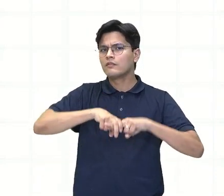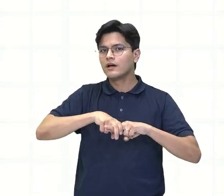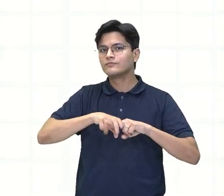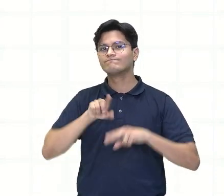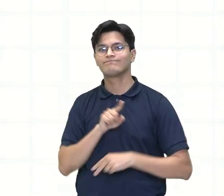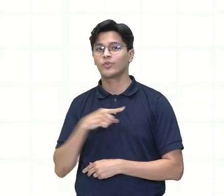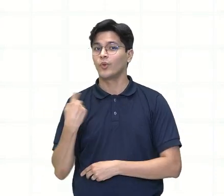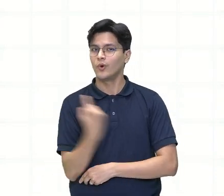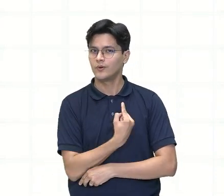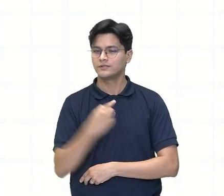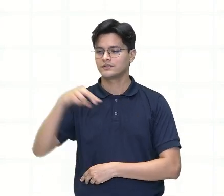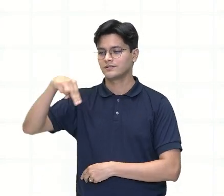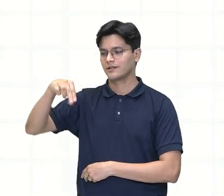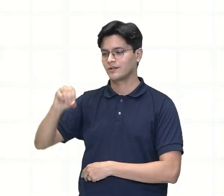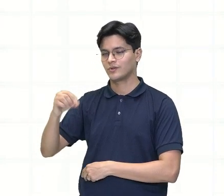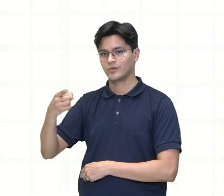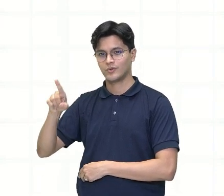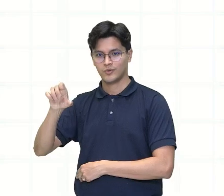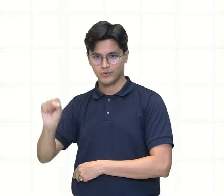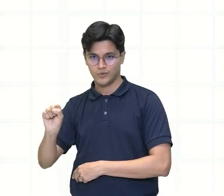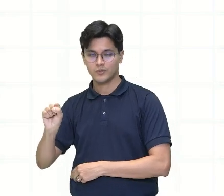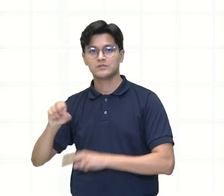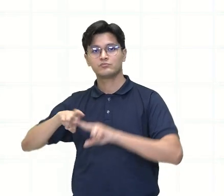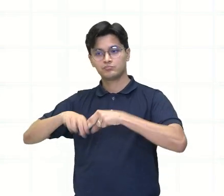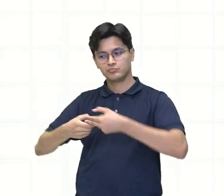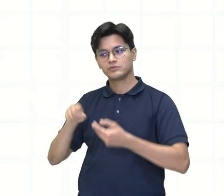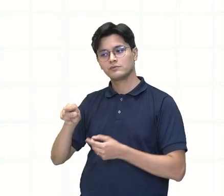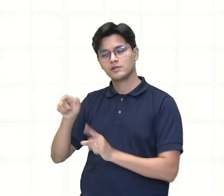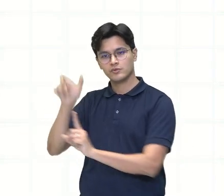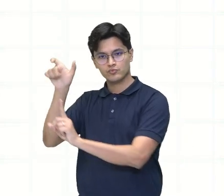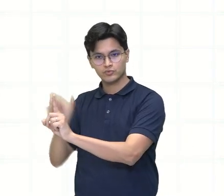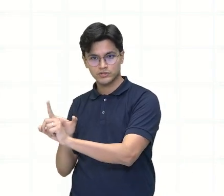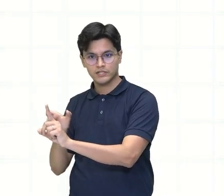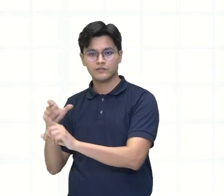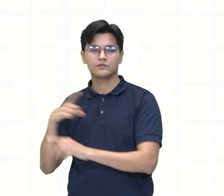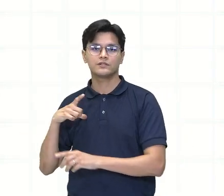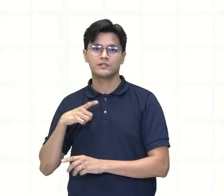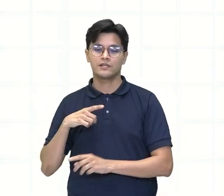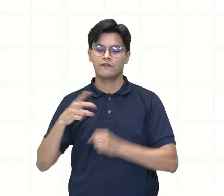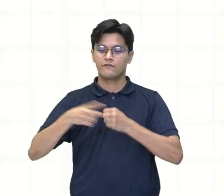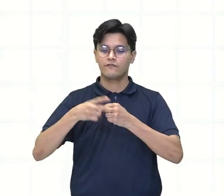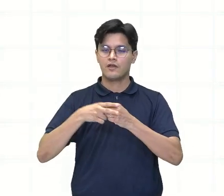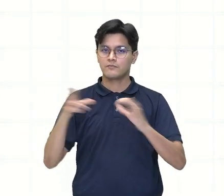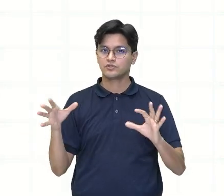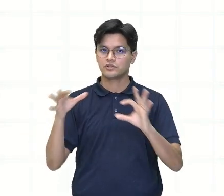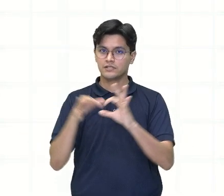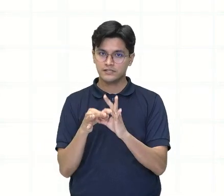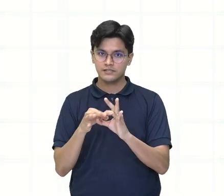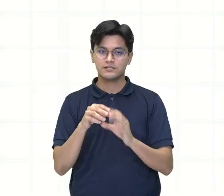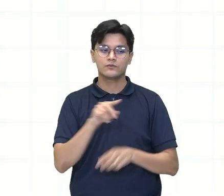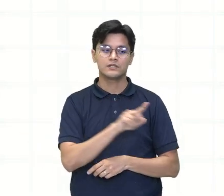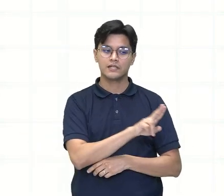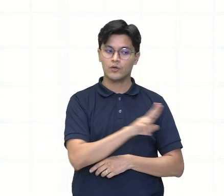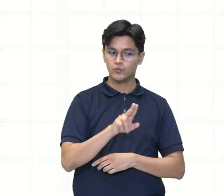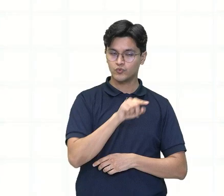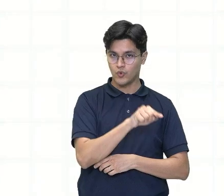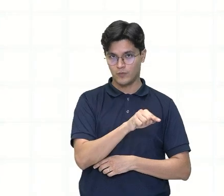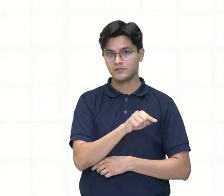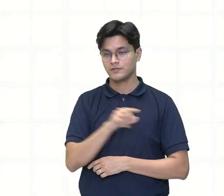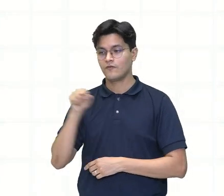verbo de ligação porque ele está apenas ligando o nome ao sujeito, uma característica do sujeito, tá